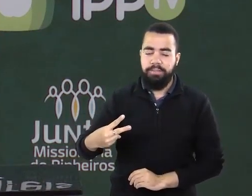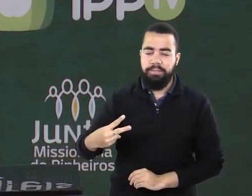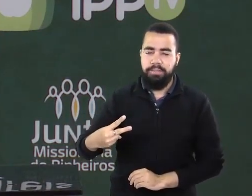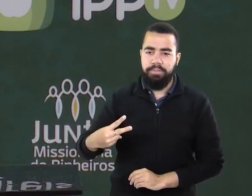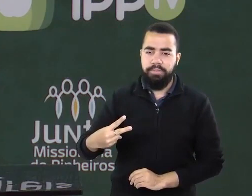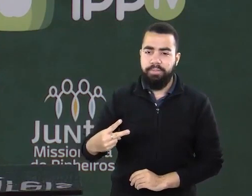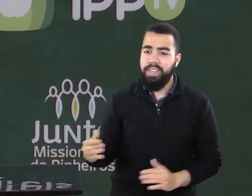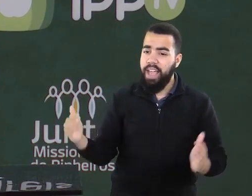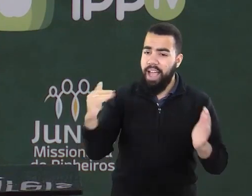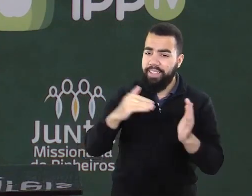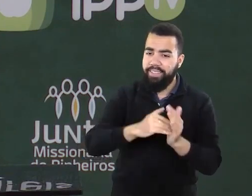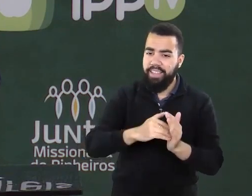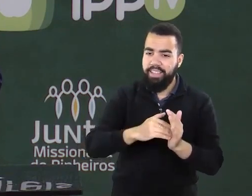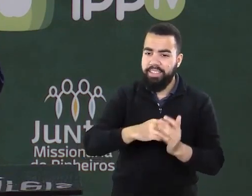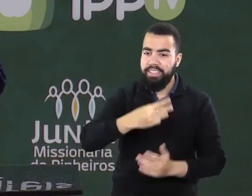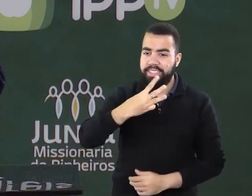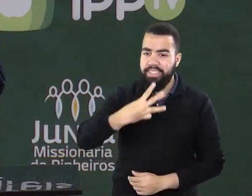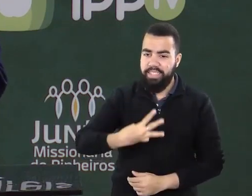ao 33.